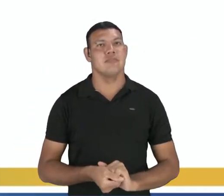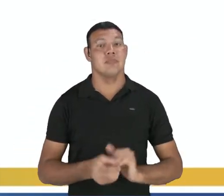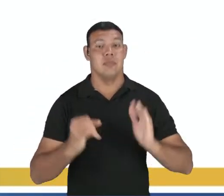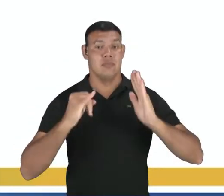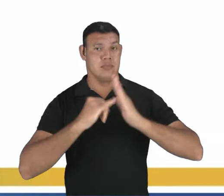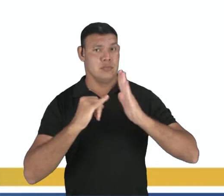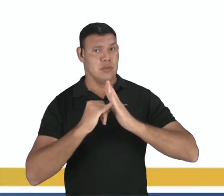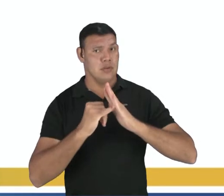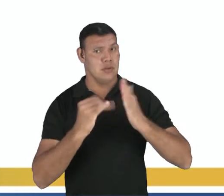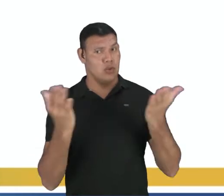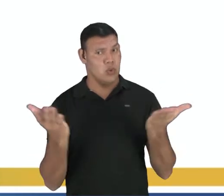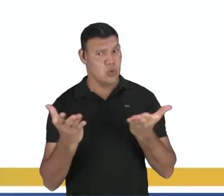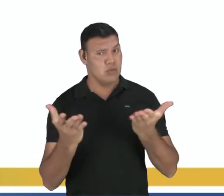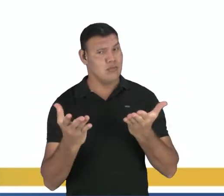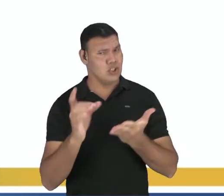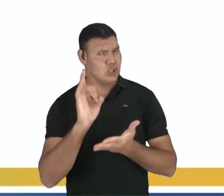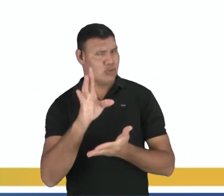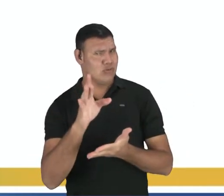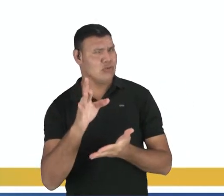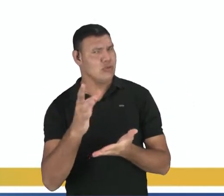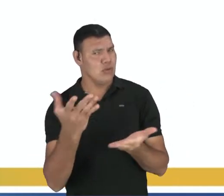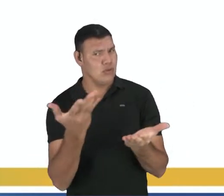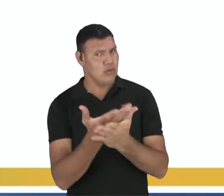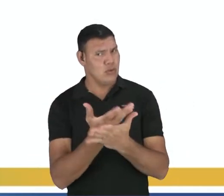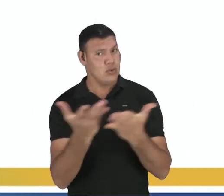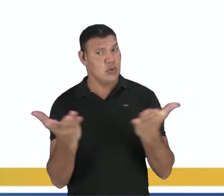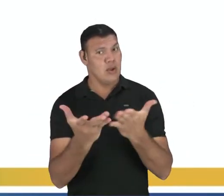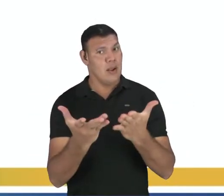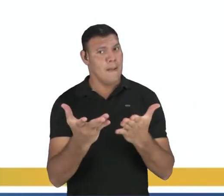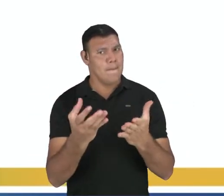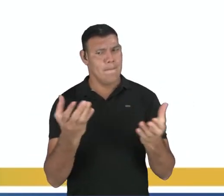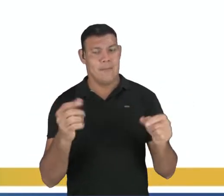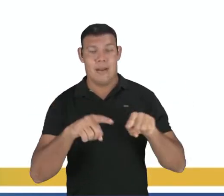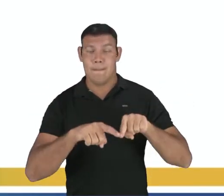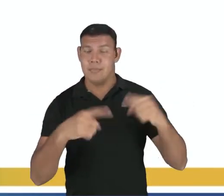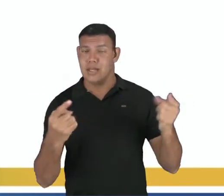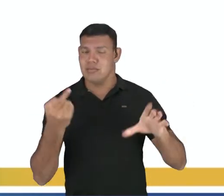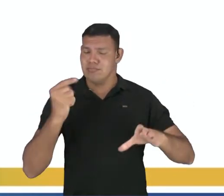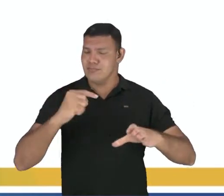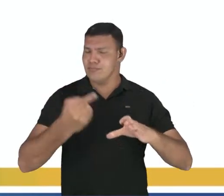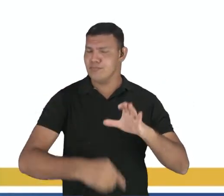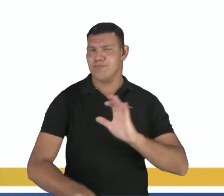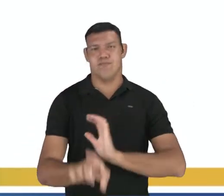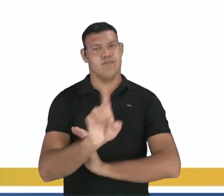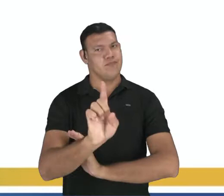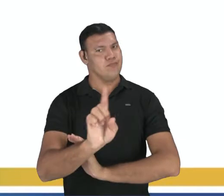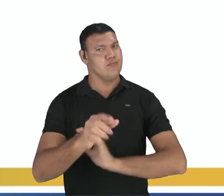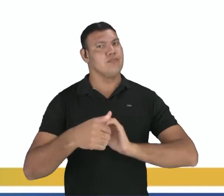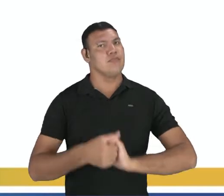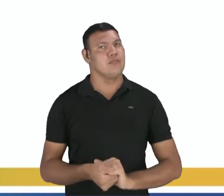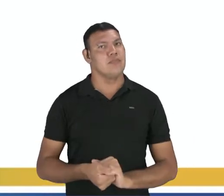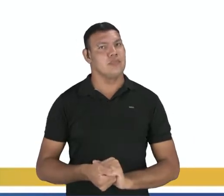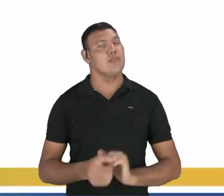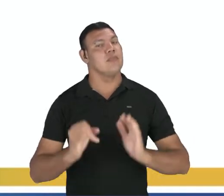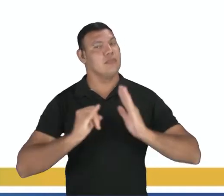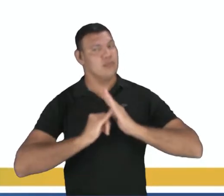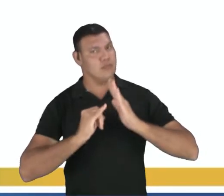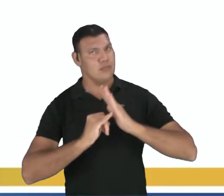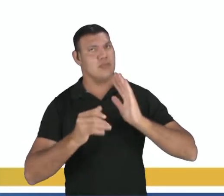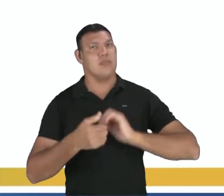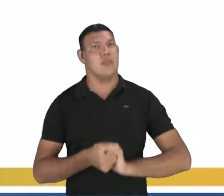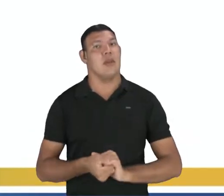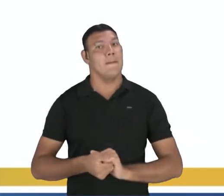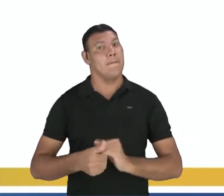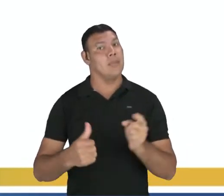aqui, porque a gente não vai entrar tanto nelas, tá? Mas essas instituições, né, que são imprescindíveis, elas